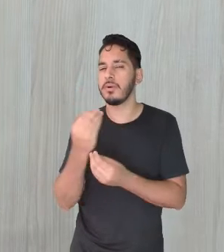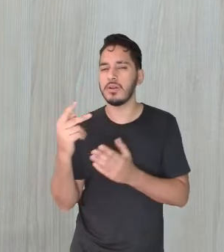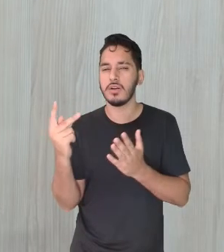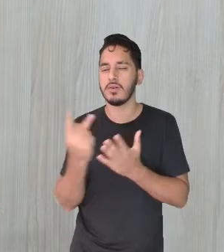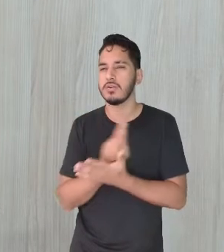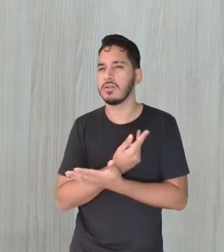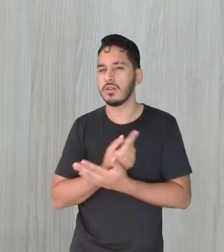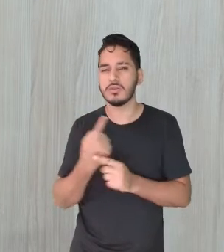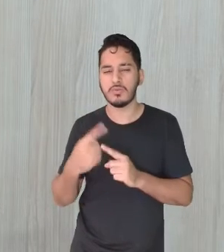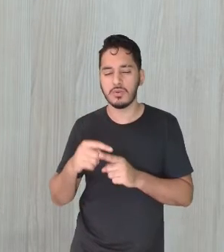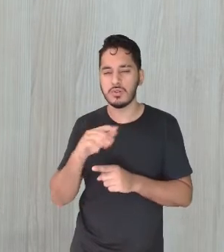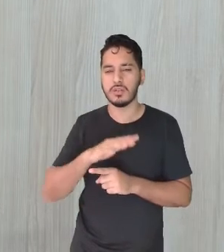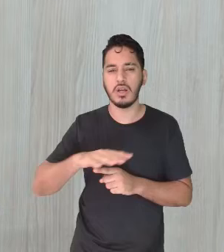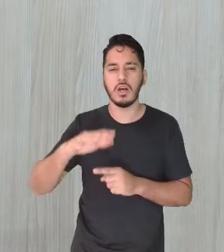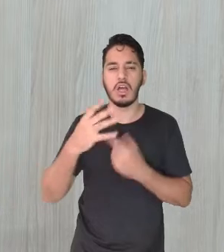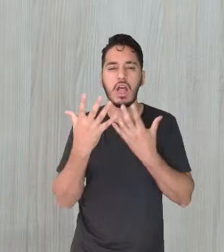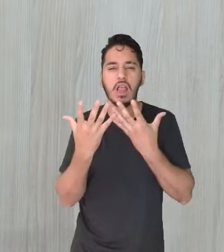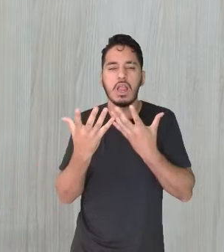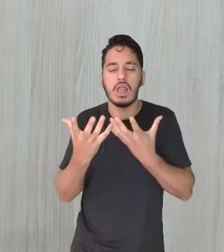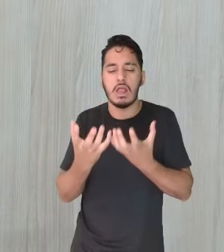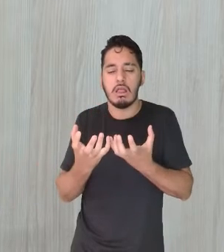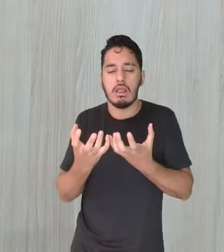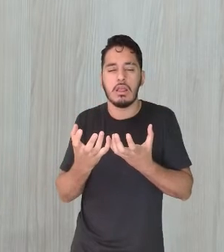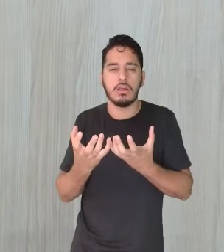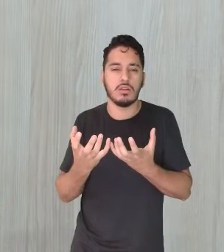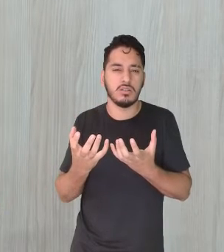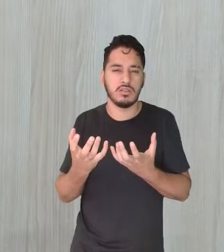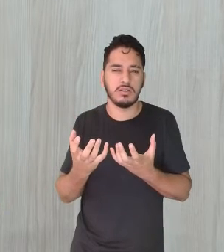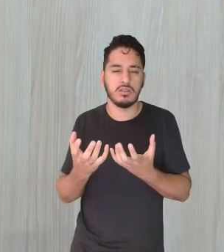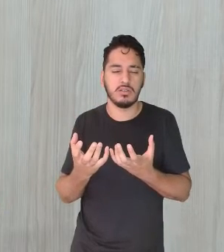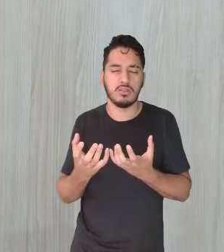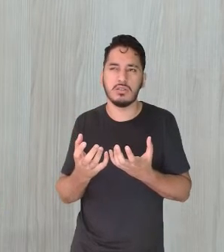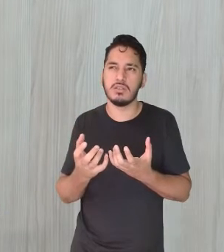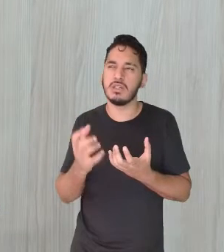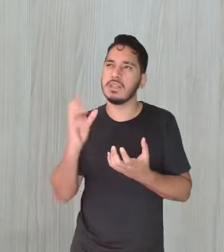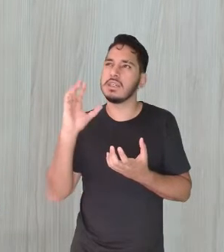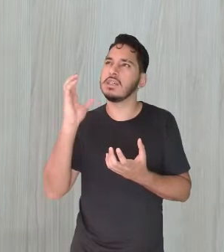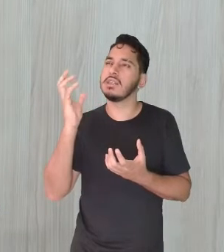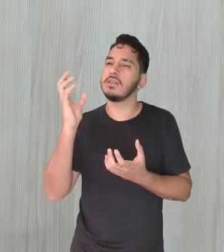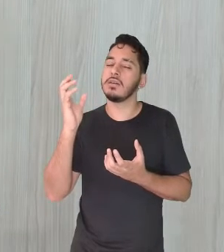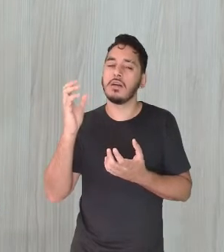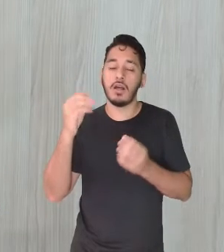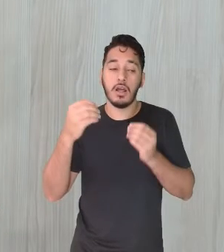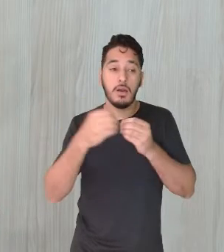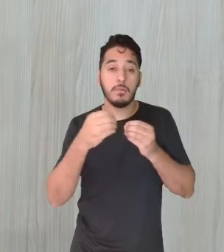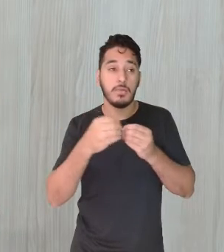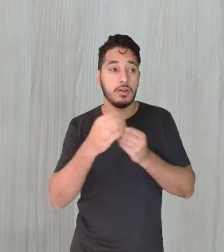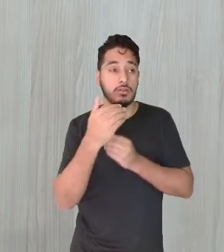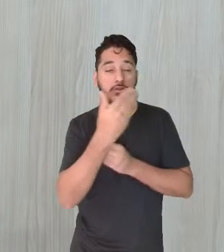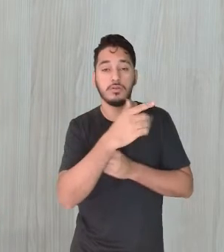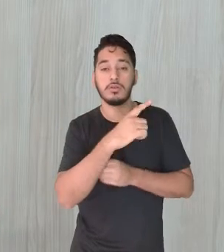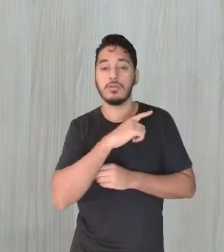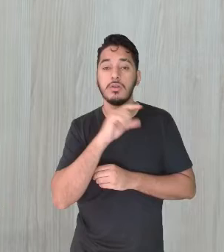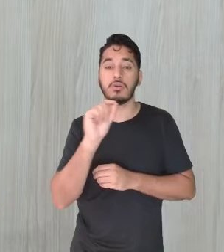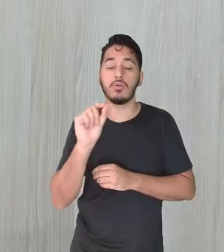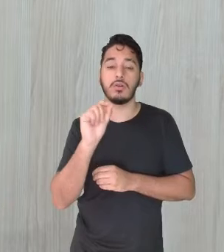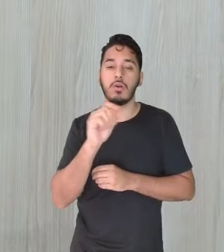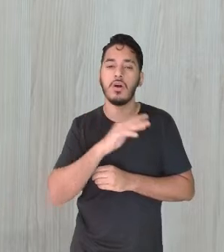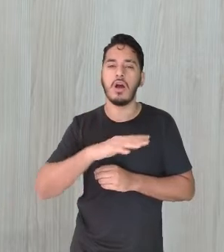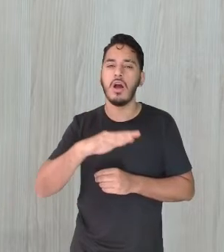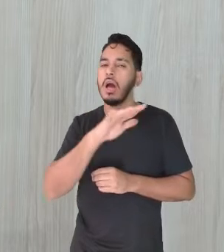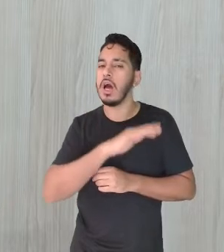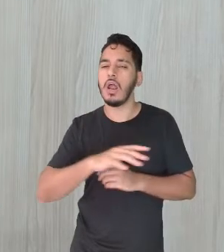acontece? Porque nossa região ela é tão seca, clima semiárido, e aqui tão próximo de nós, a gente tem uma área